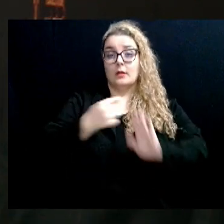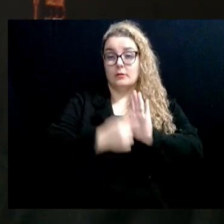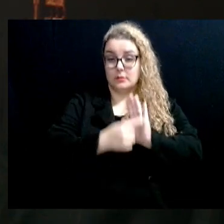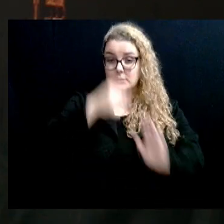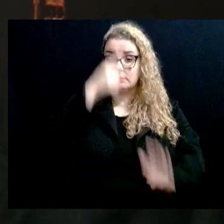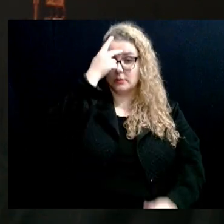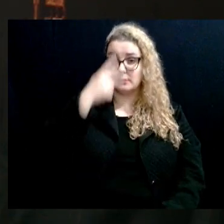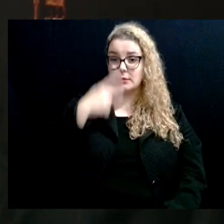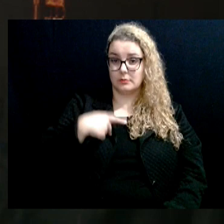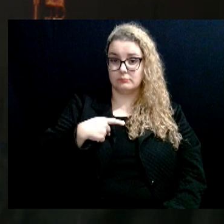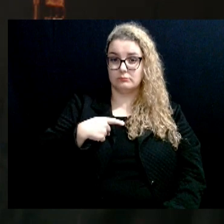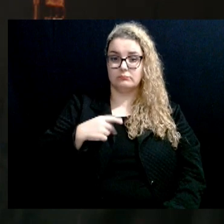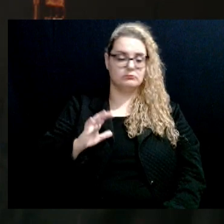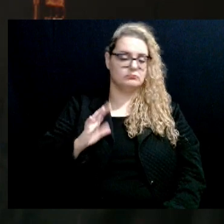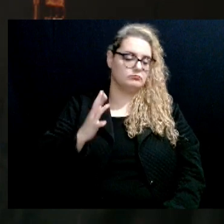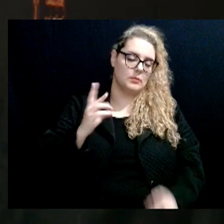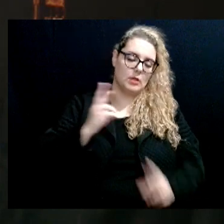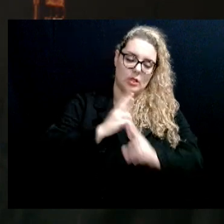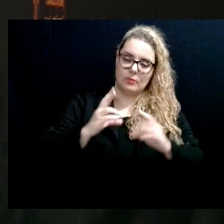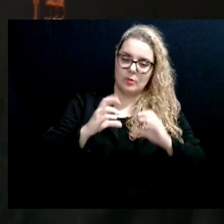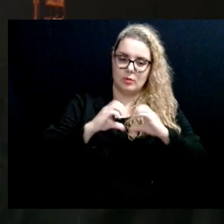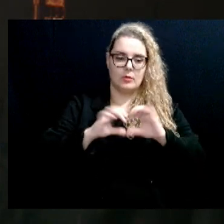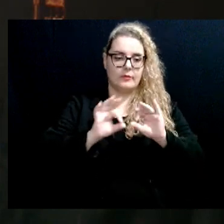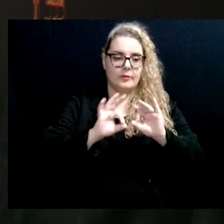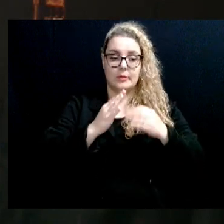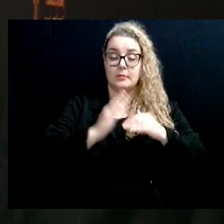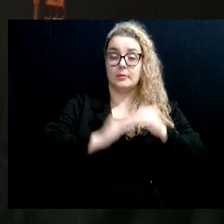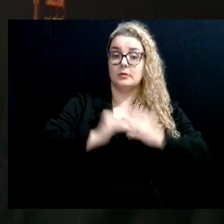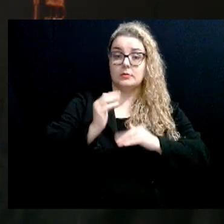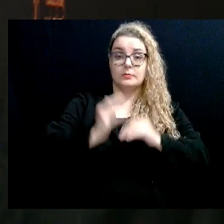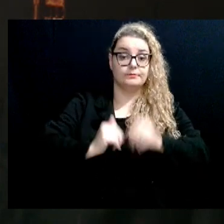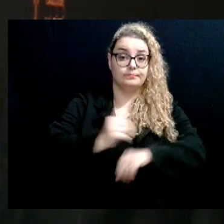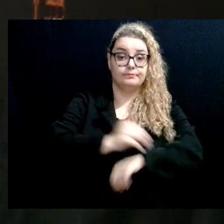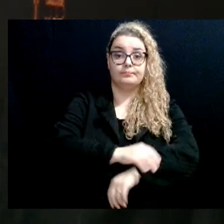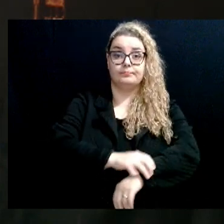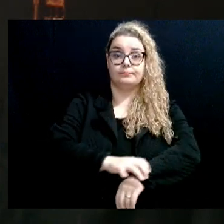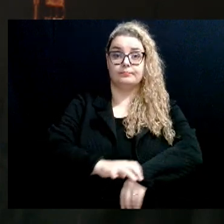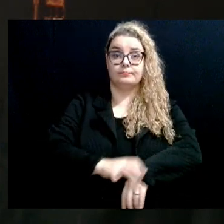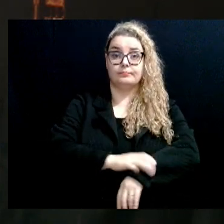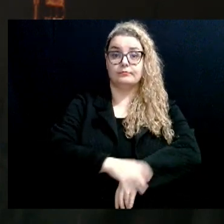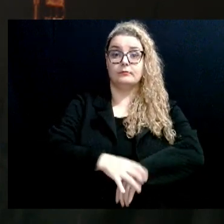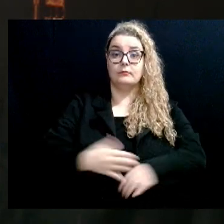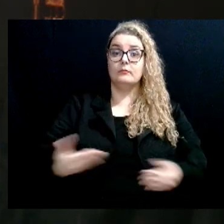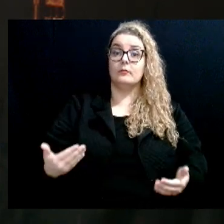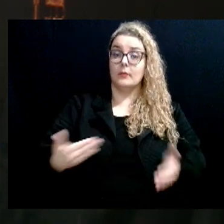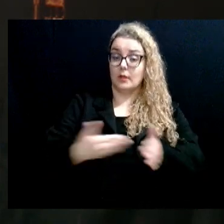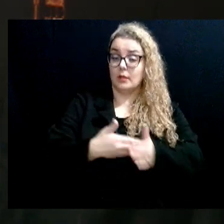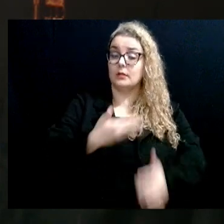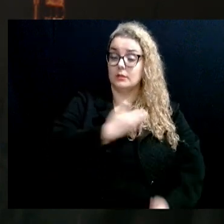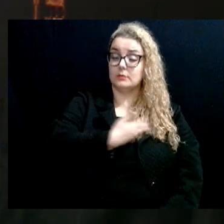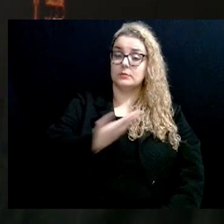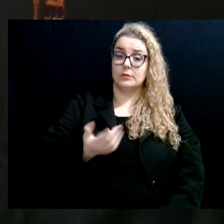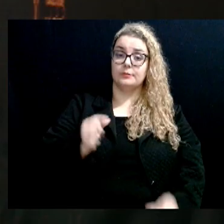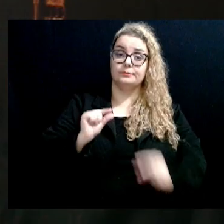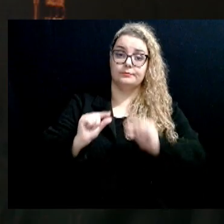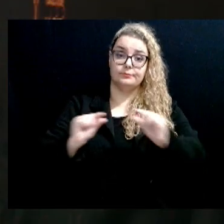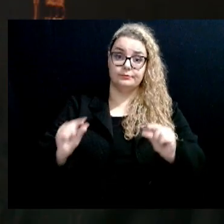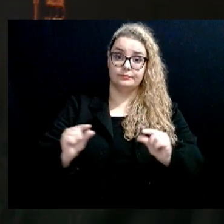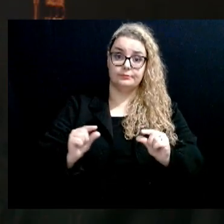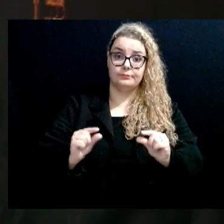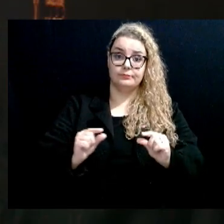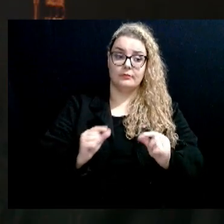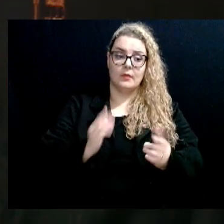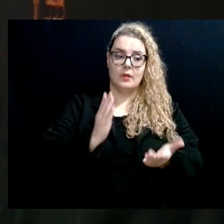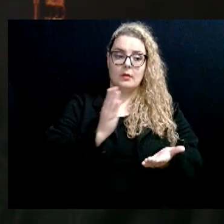relacionamentos amorosos, familiares, profissionais e até mesmo nas amizades. Aos poucos, a pessoa vai deixando de lado os próprios